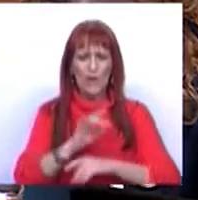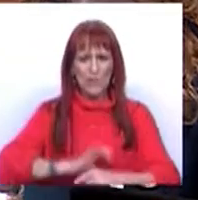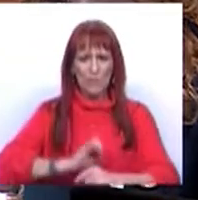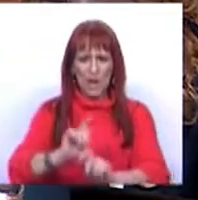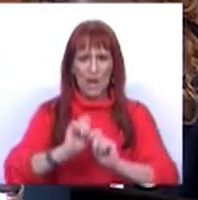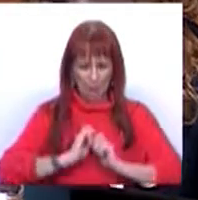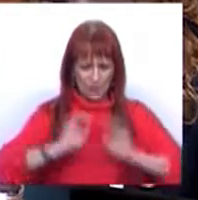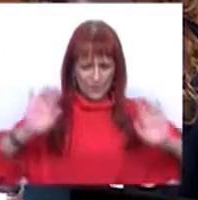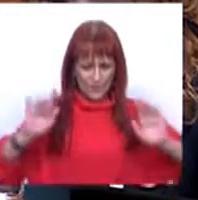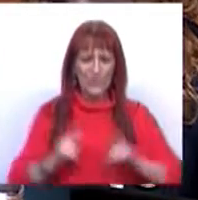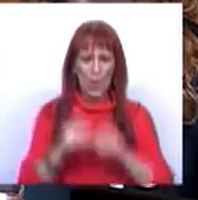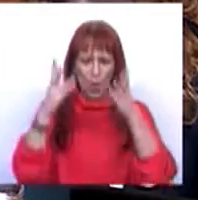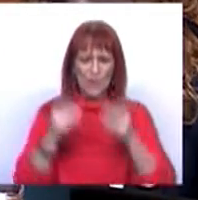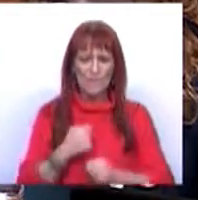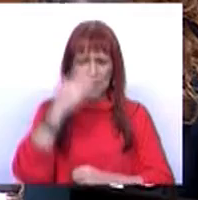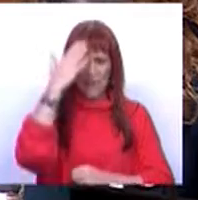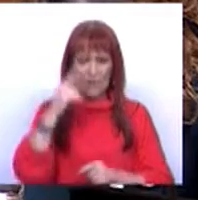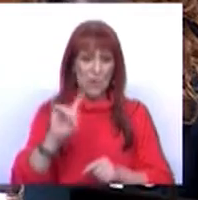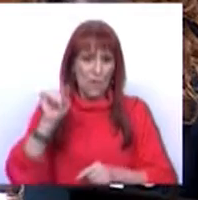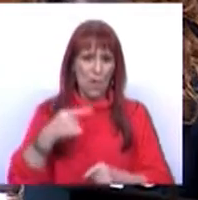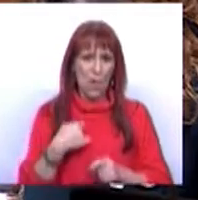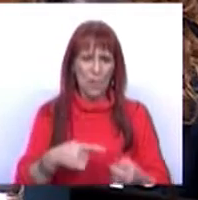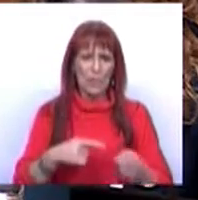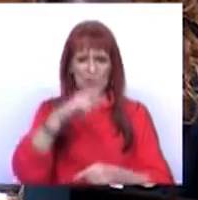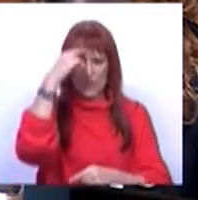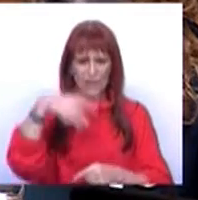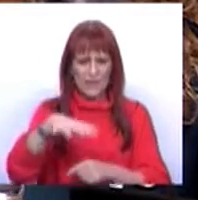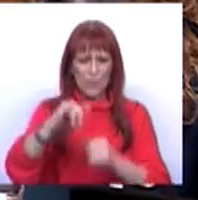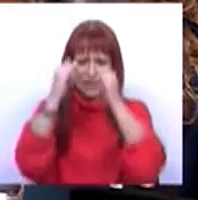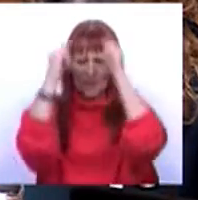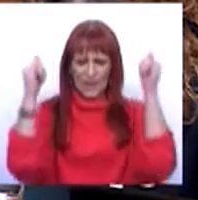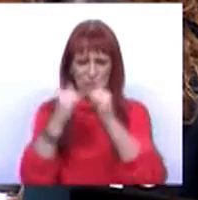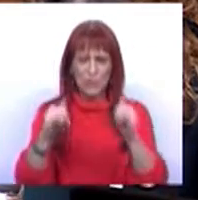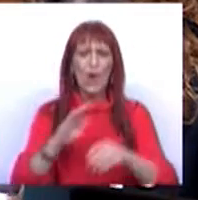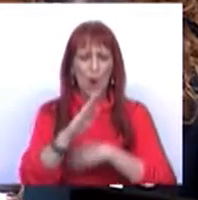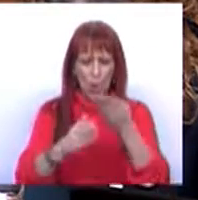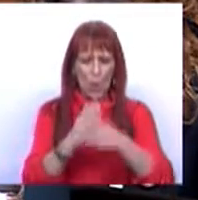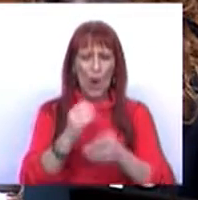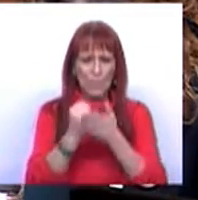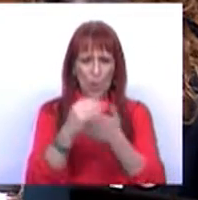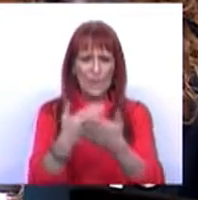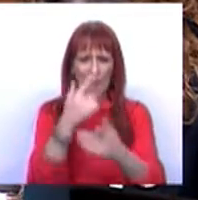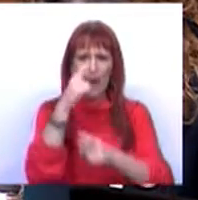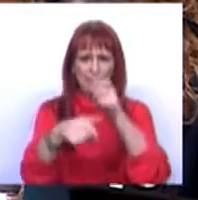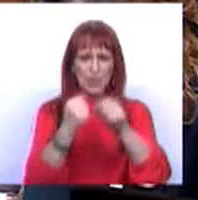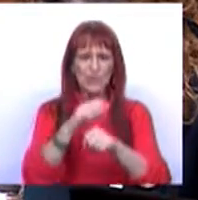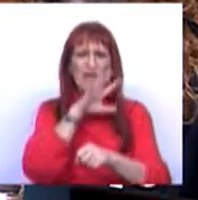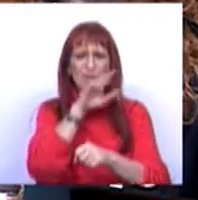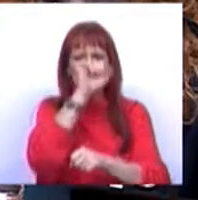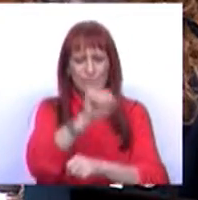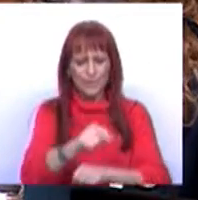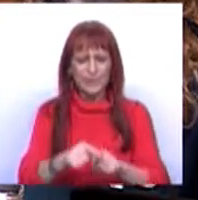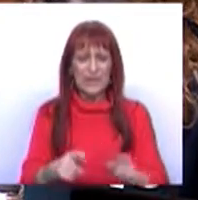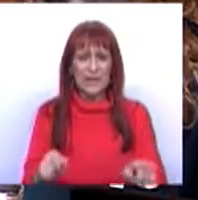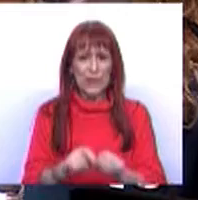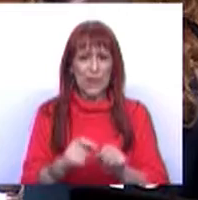em nós. E este orçamento prevê, apesar da difícil conjuntura internacional, continuarmos o apoio aos trabalhadores e às famílias,